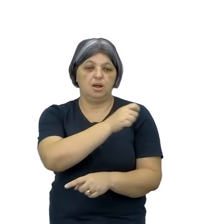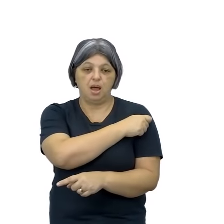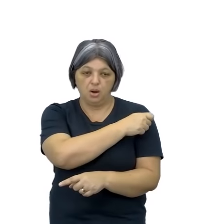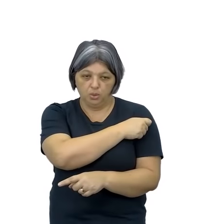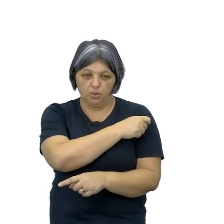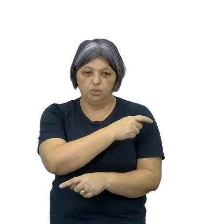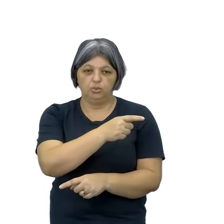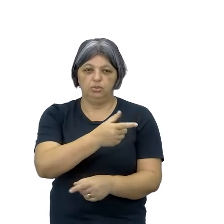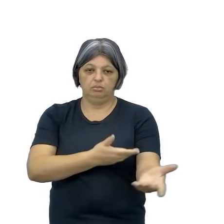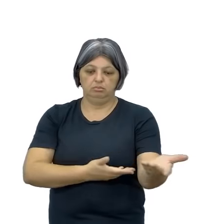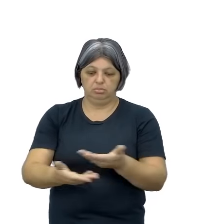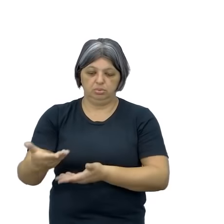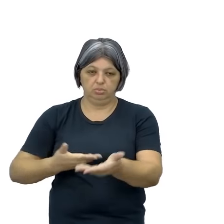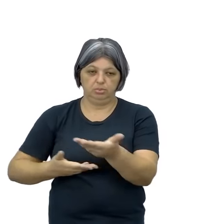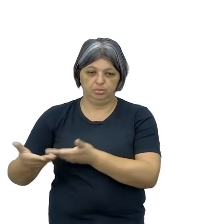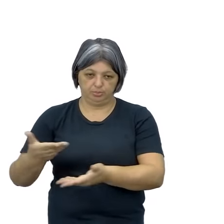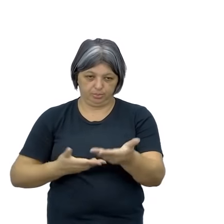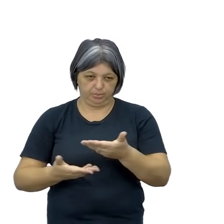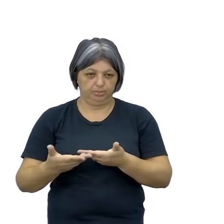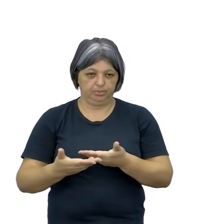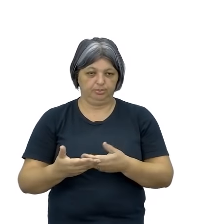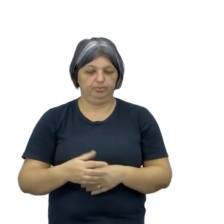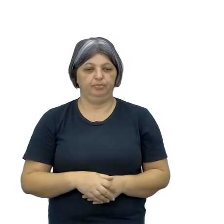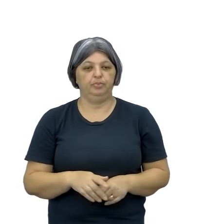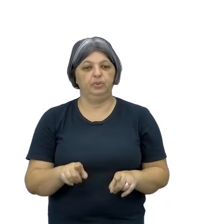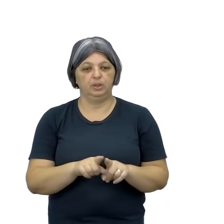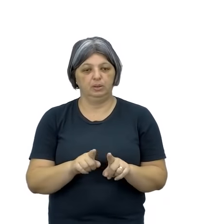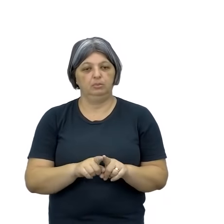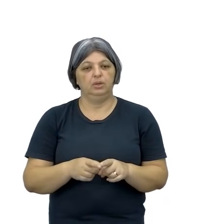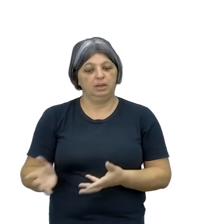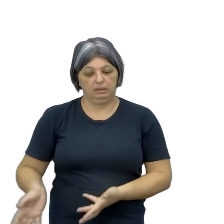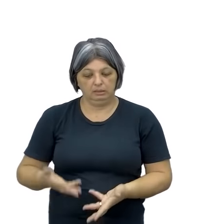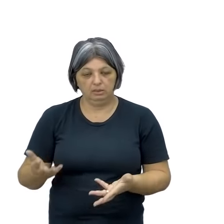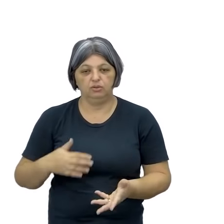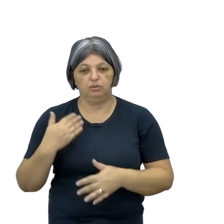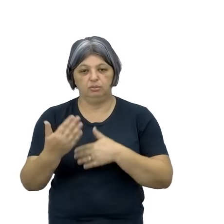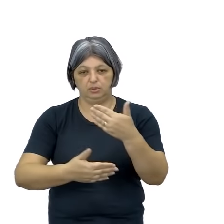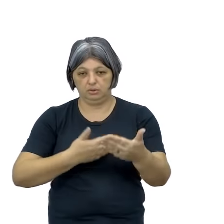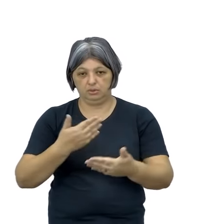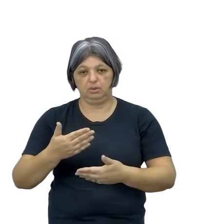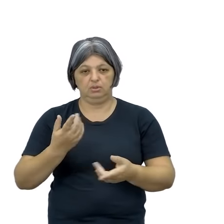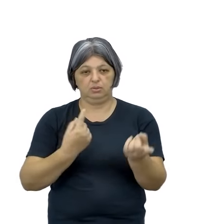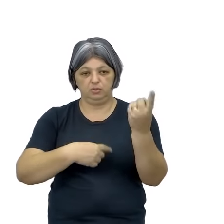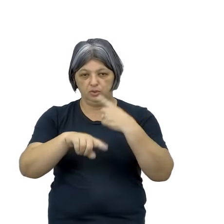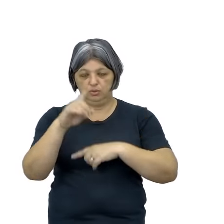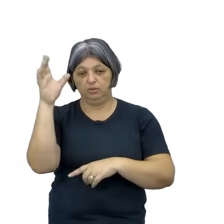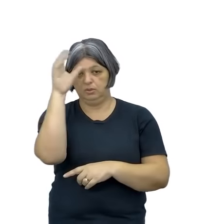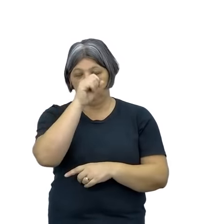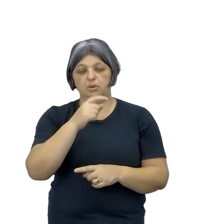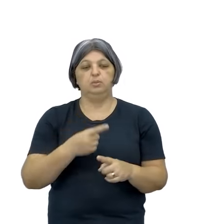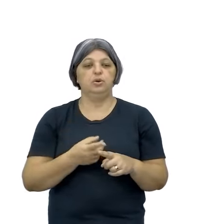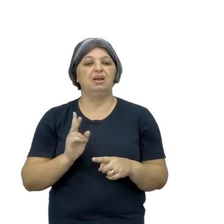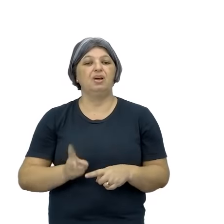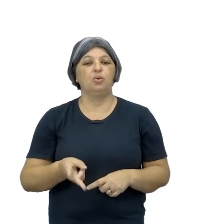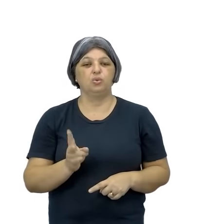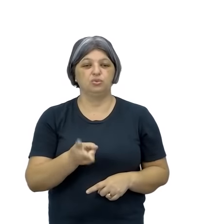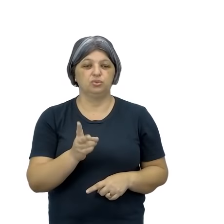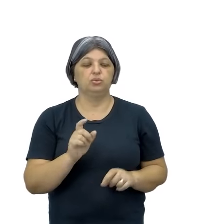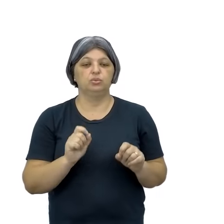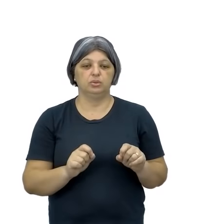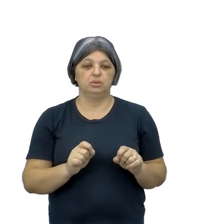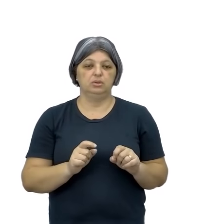aí nas discussões, incentiva o processo evolutivo da aprendizagem. Então, por que ela é contínua? Porque ela tem a durabilidade de